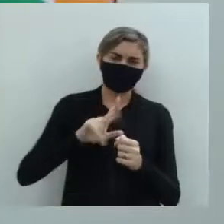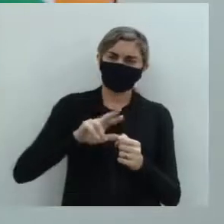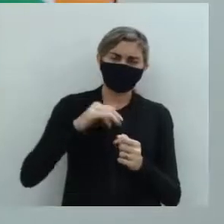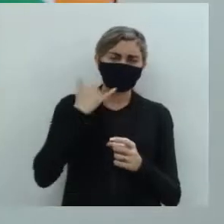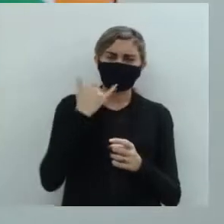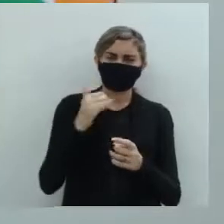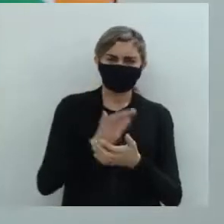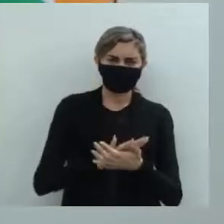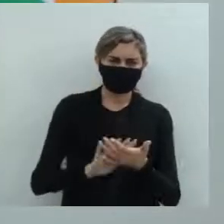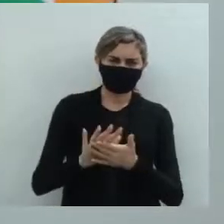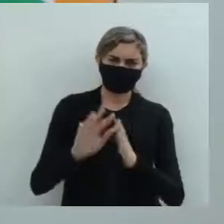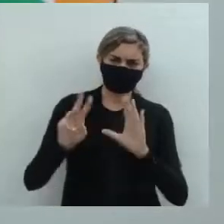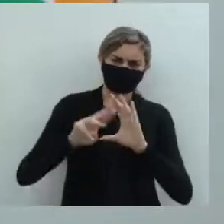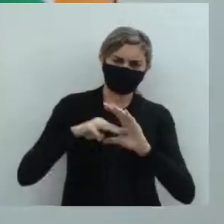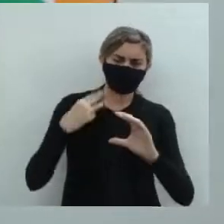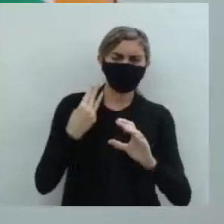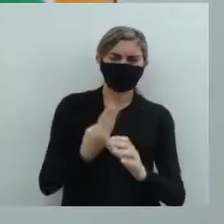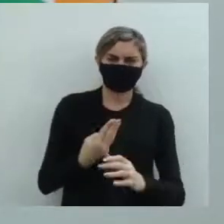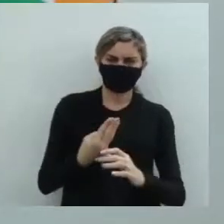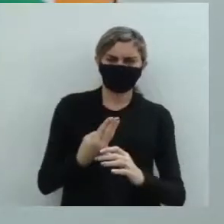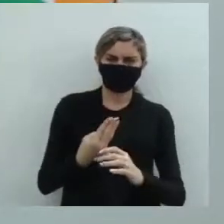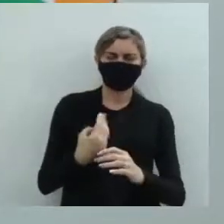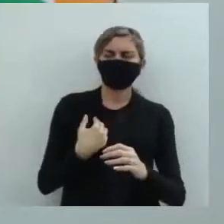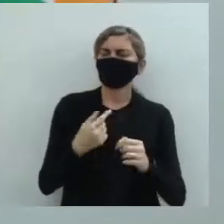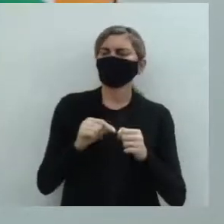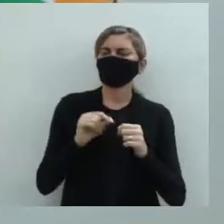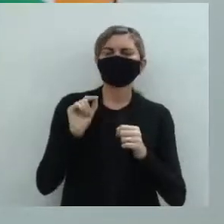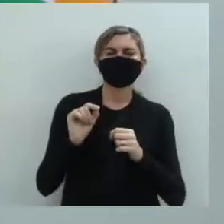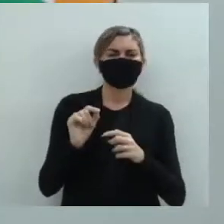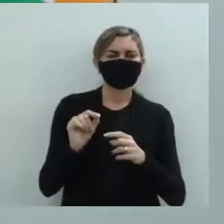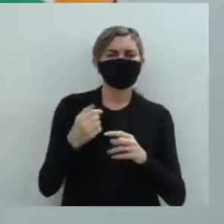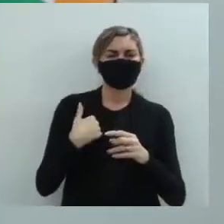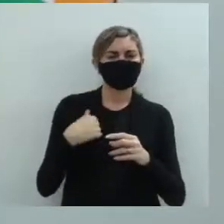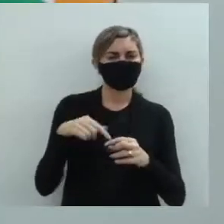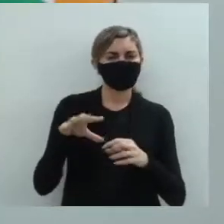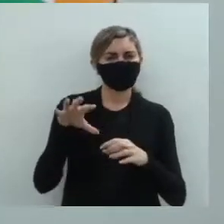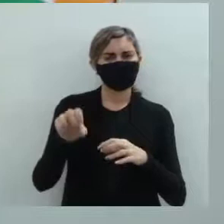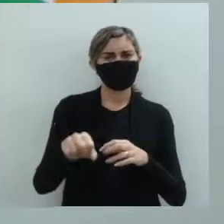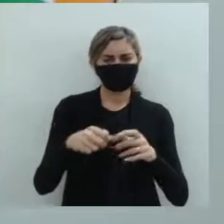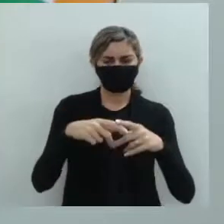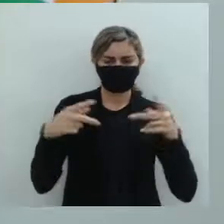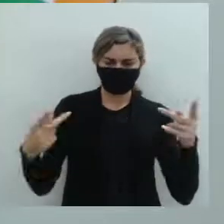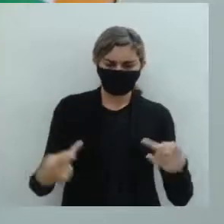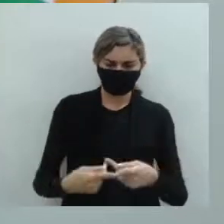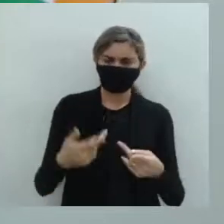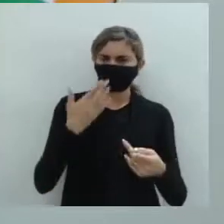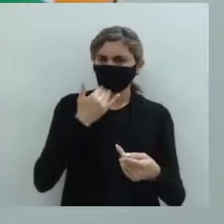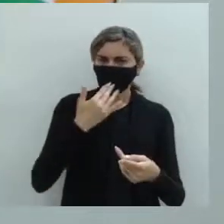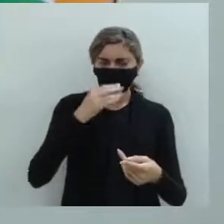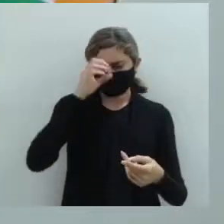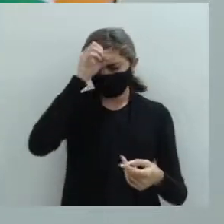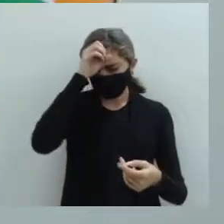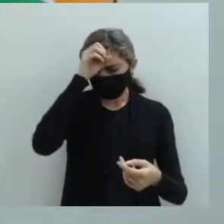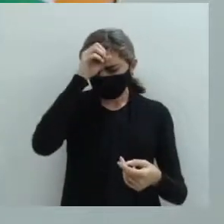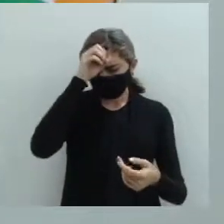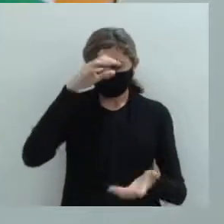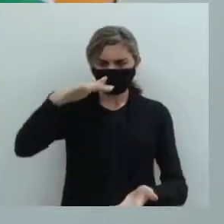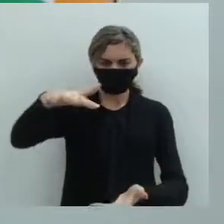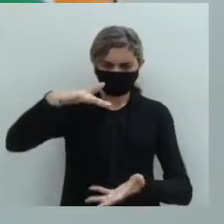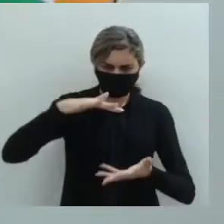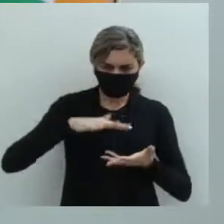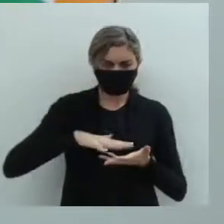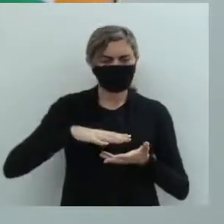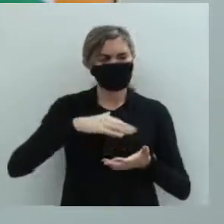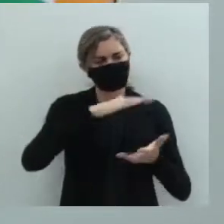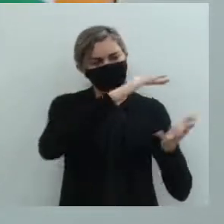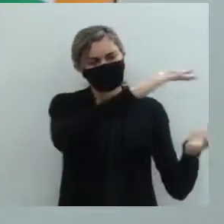não liga, chega uma mensagem, diz o que é que eu tenho que fazer, eu vou lá, pego um prato de comida que eu não sei o que é, porque ele está dentro de um saco, e